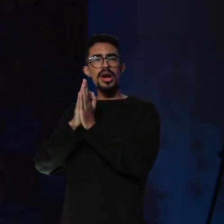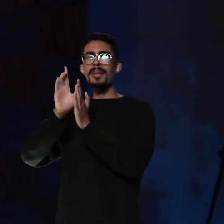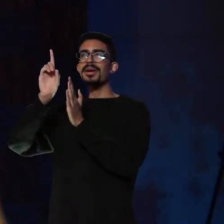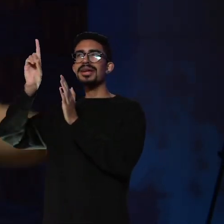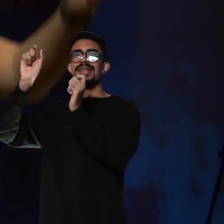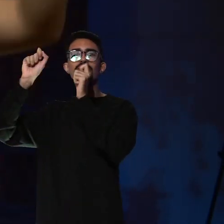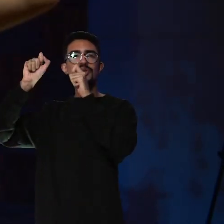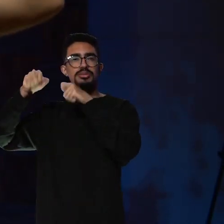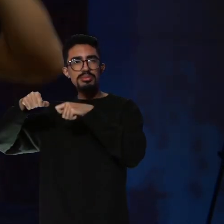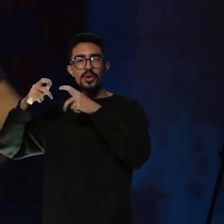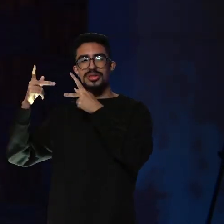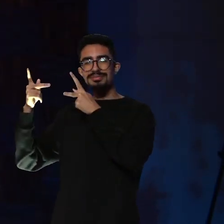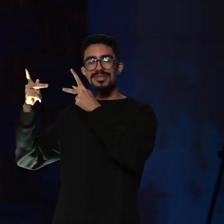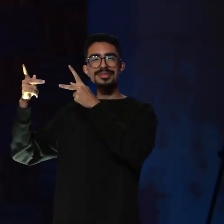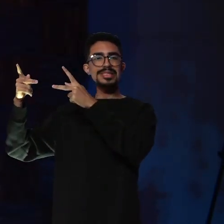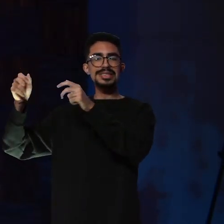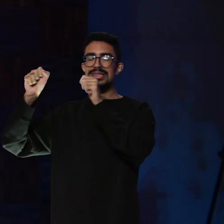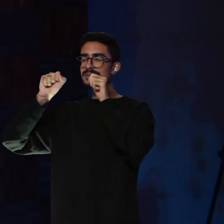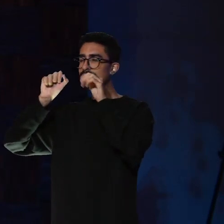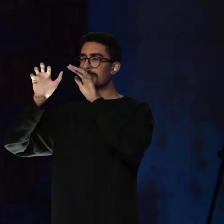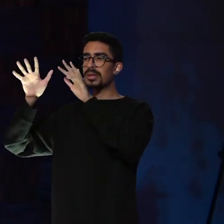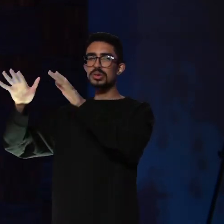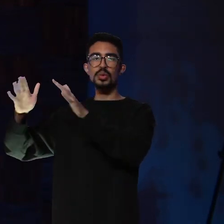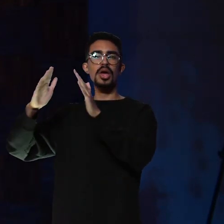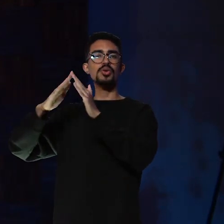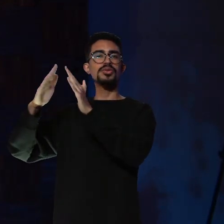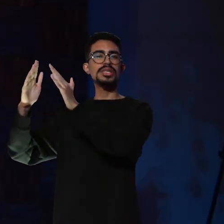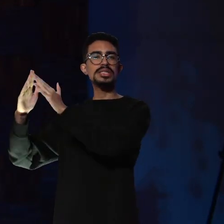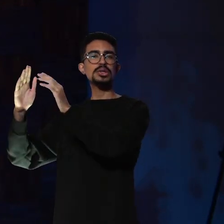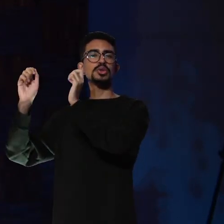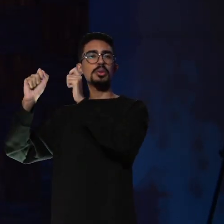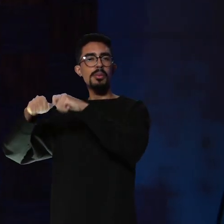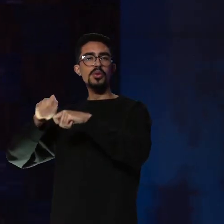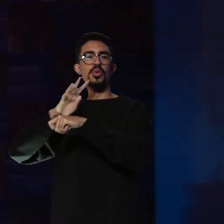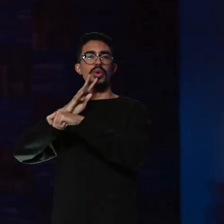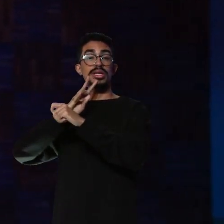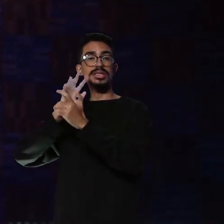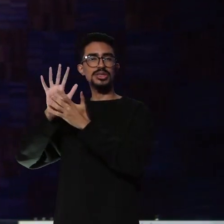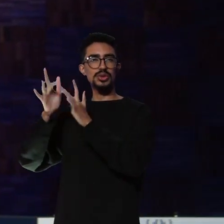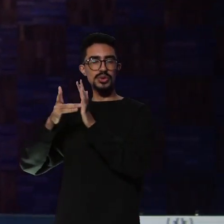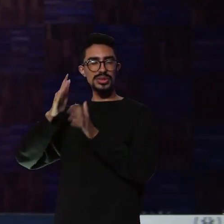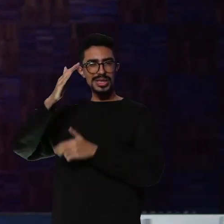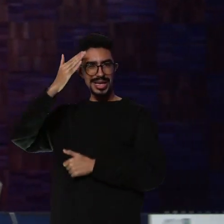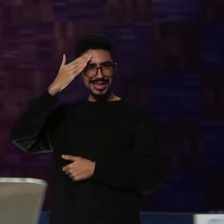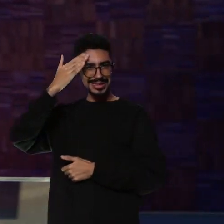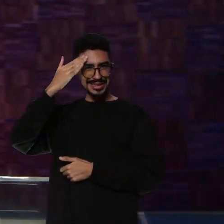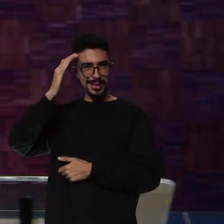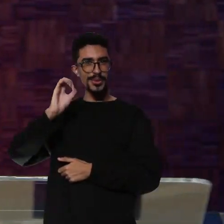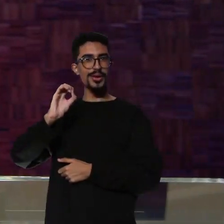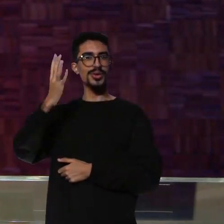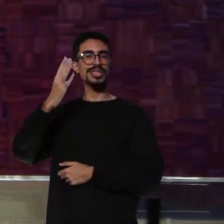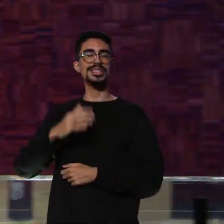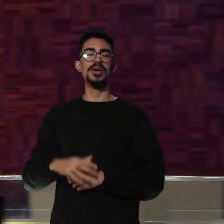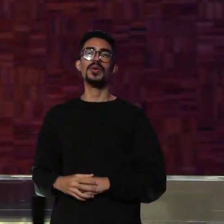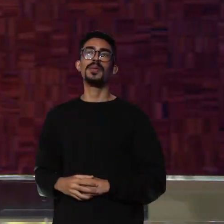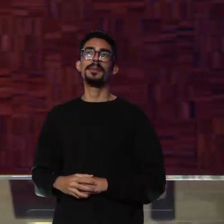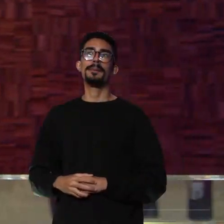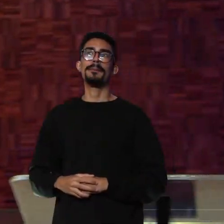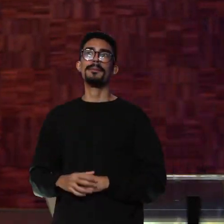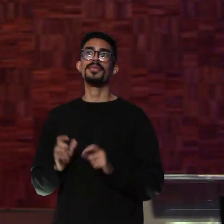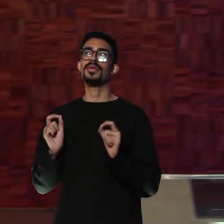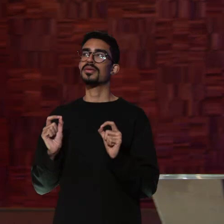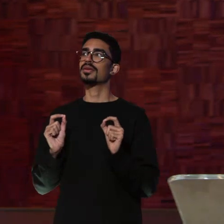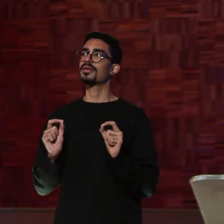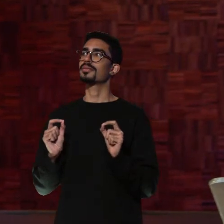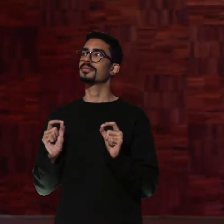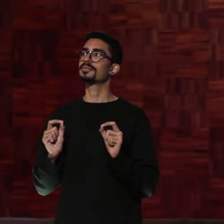aquele prédio possa ser transformado por Jesus, todo mundo possa conhecer Jesus. Sabe o que começou a acontecer depois de um tempo? Demorou um tempo as orações. E